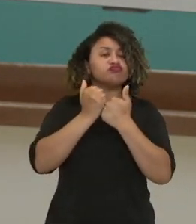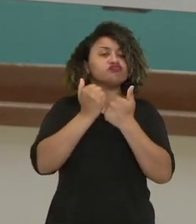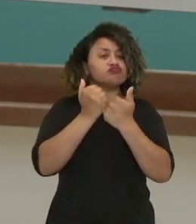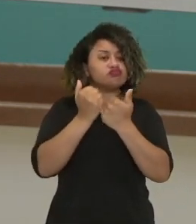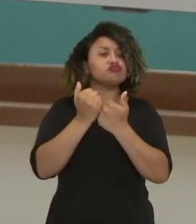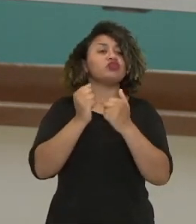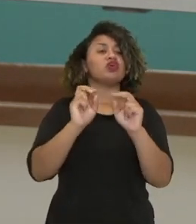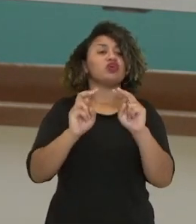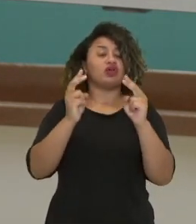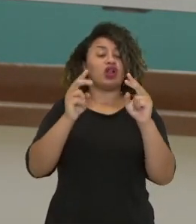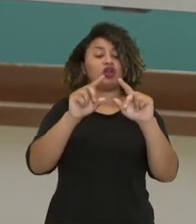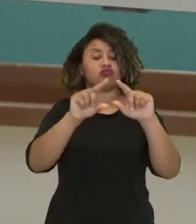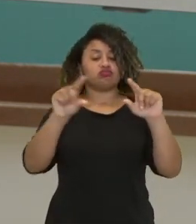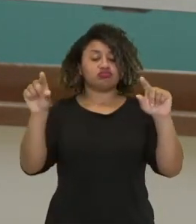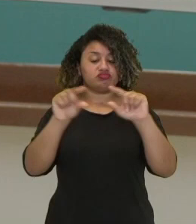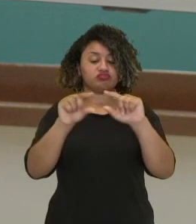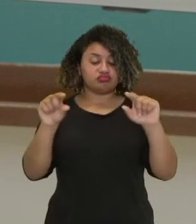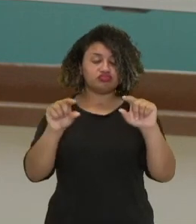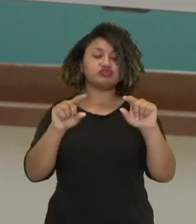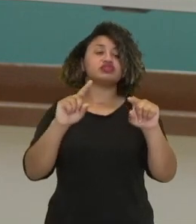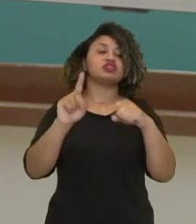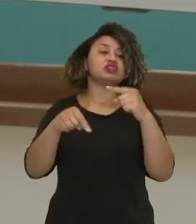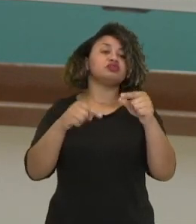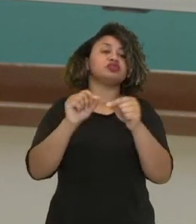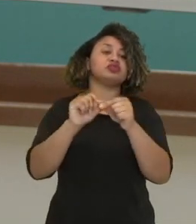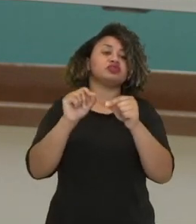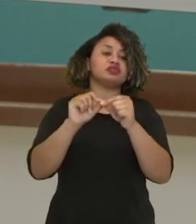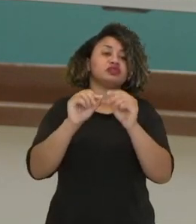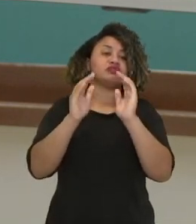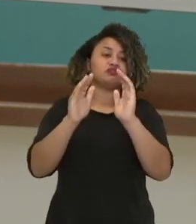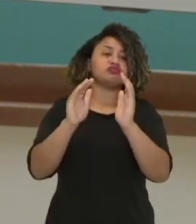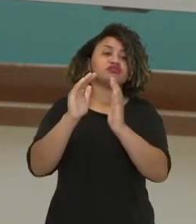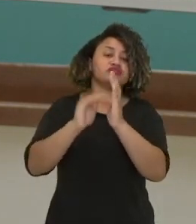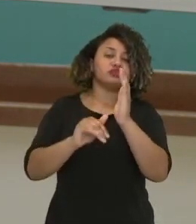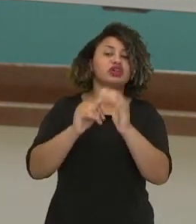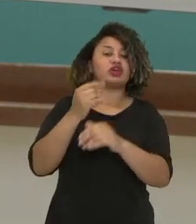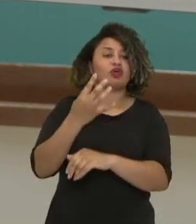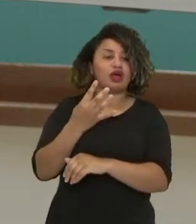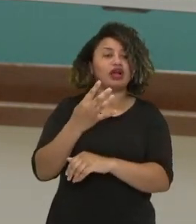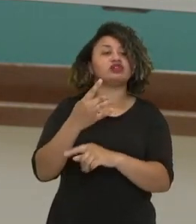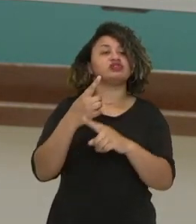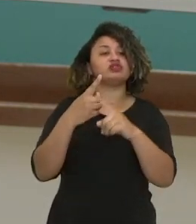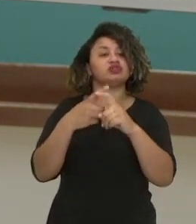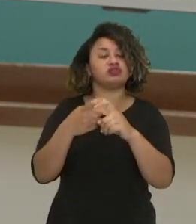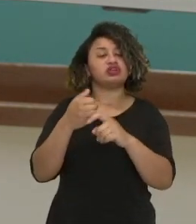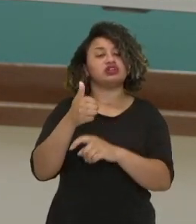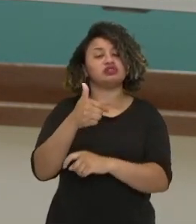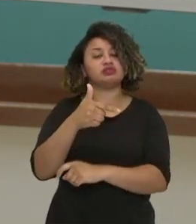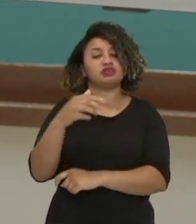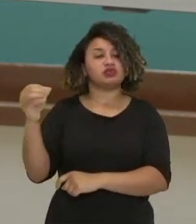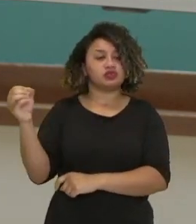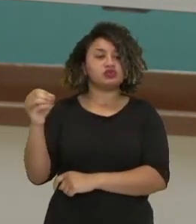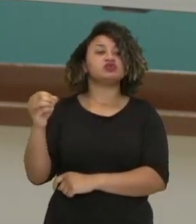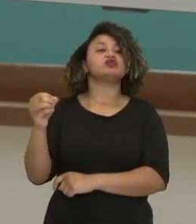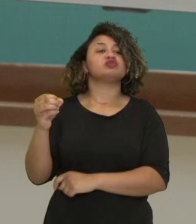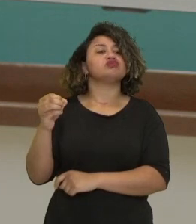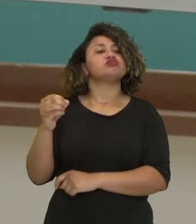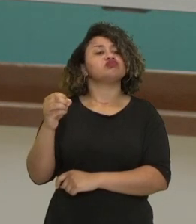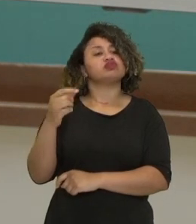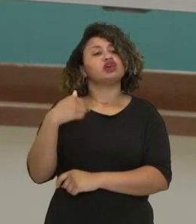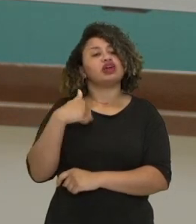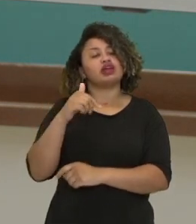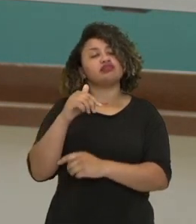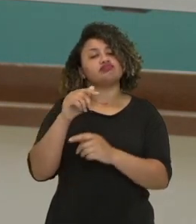passados-se 5 anos, então 5 menos 1, vezes a minha razão, que é menos 1.200. 5 menos